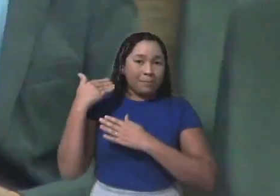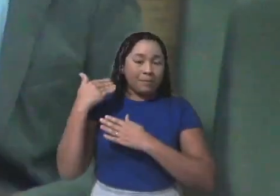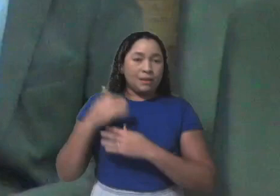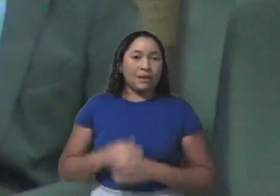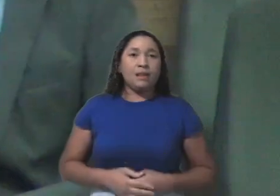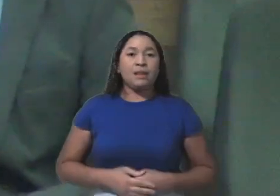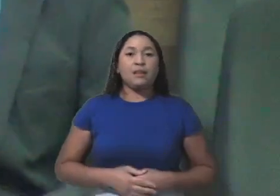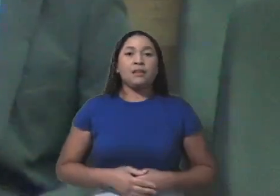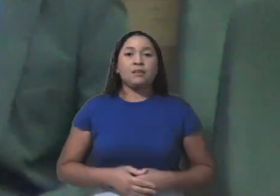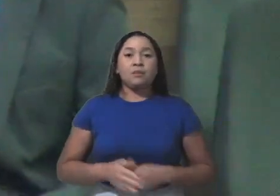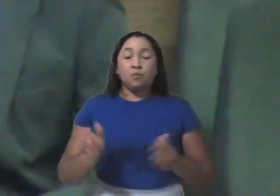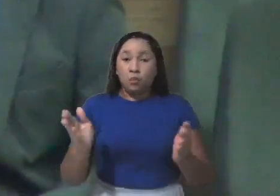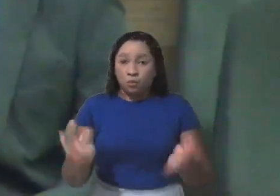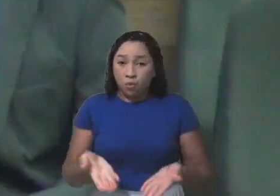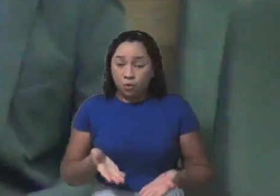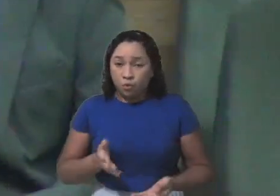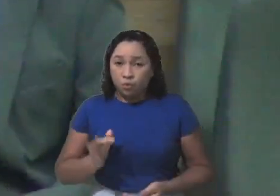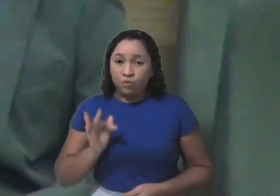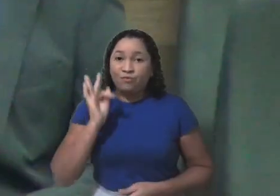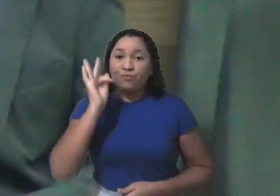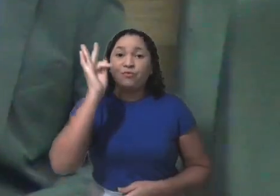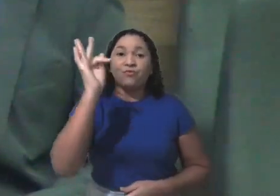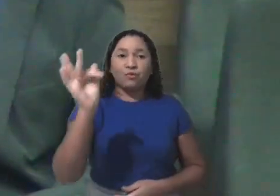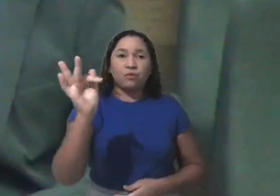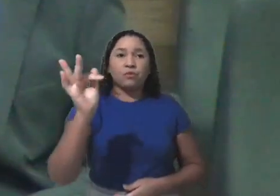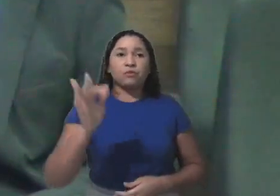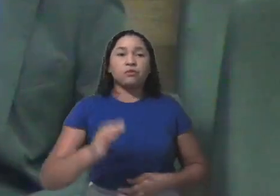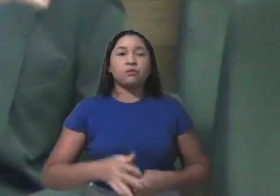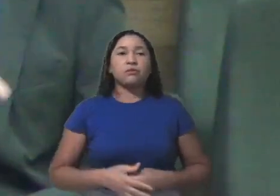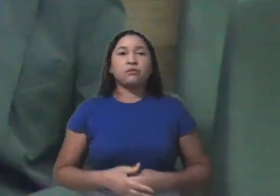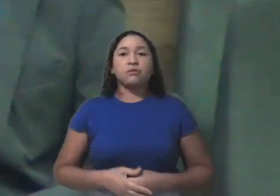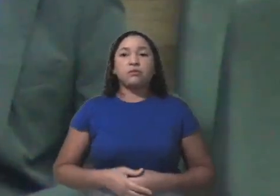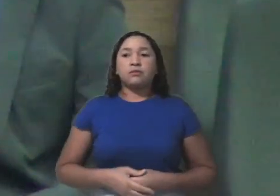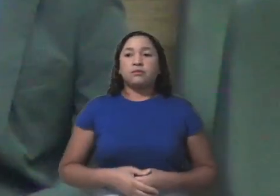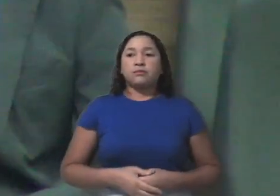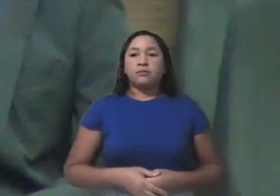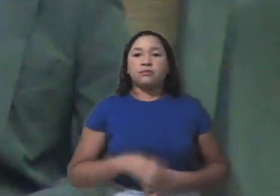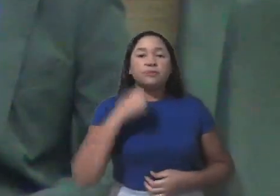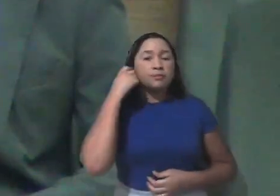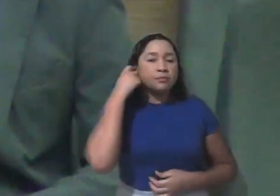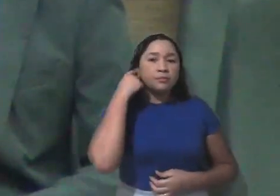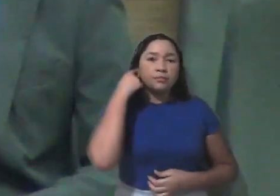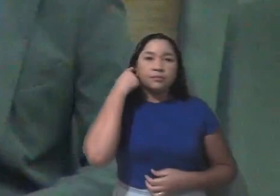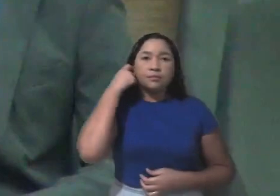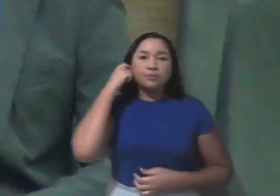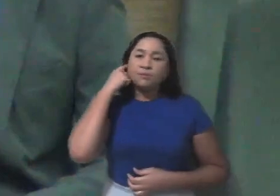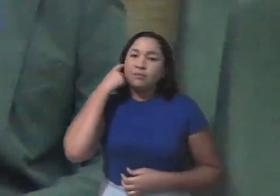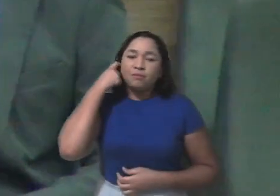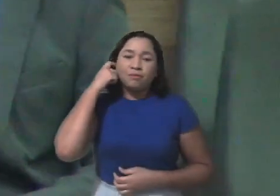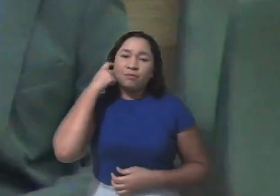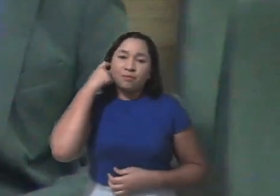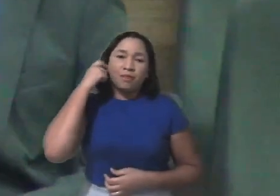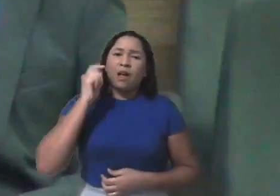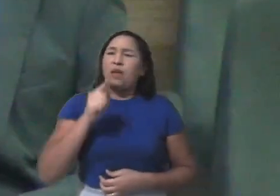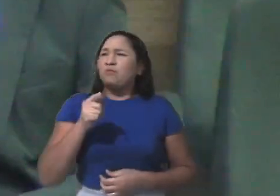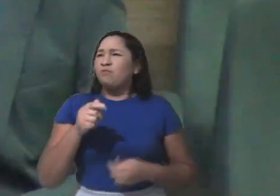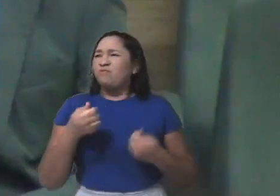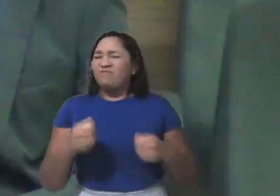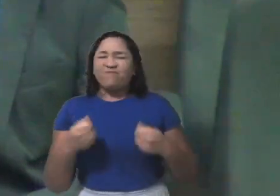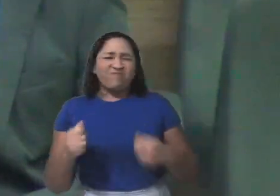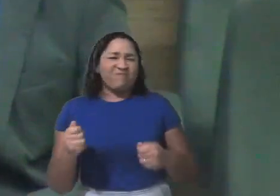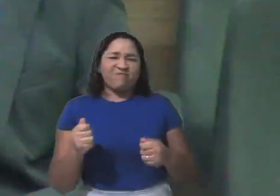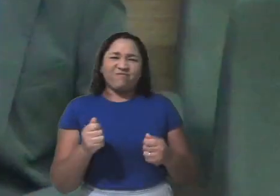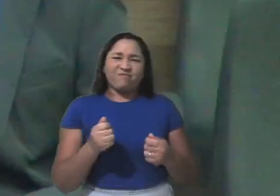começar a estudar quem é o chifre pequeno, quem é a besta do mar, quem é a mulher que foi engolir, o dragão